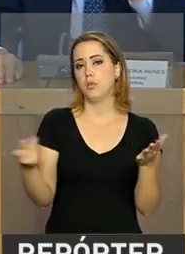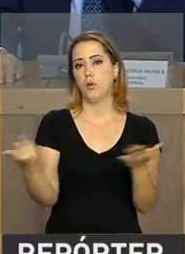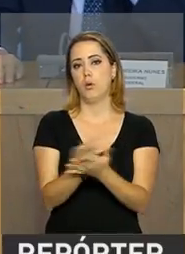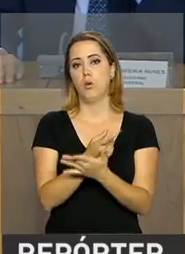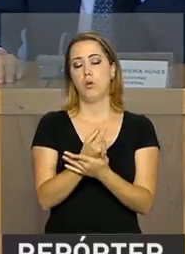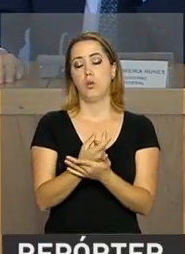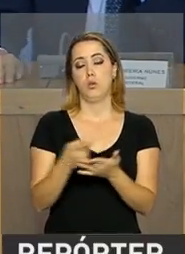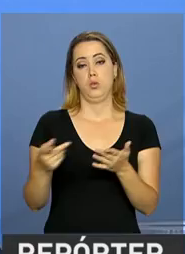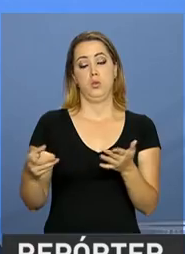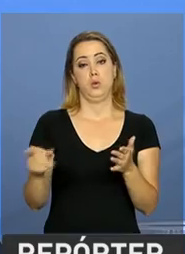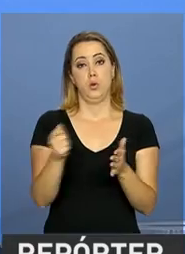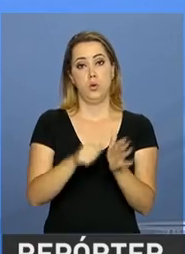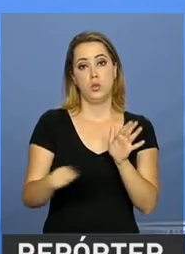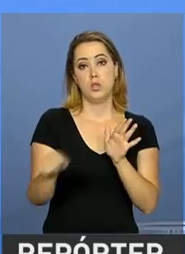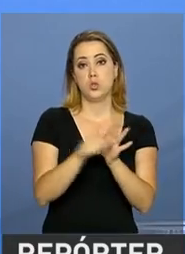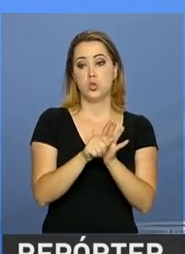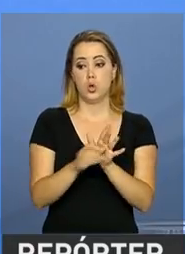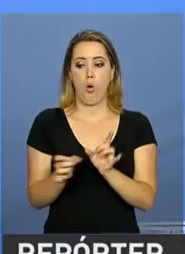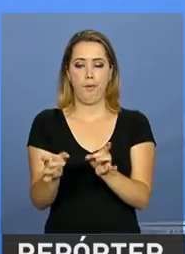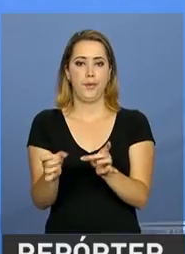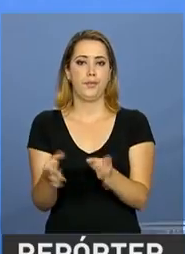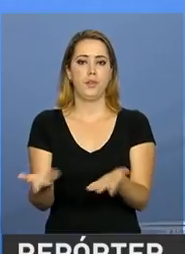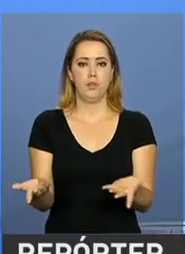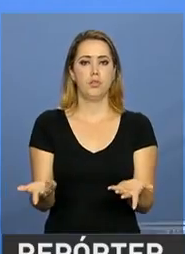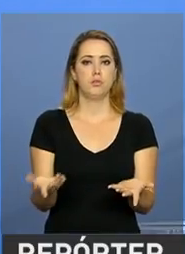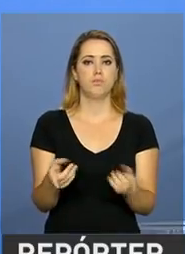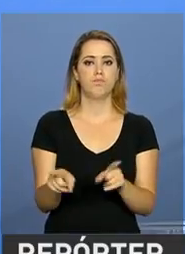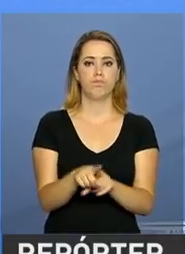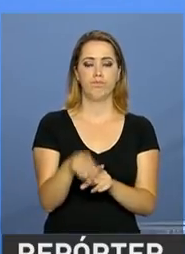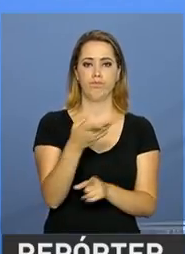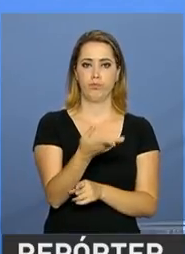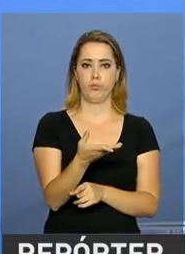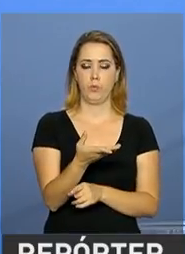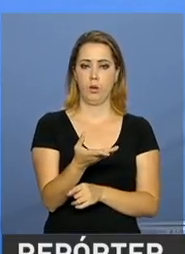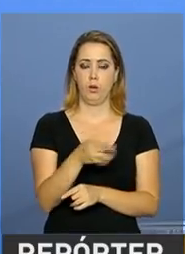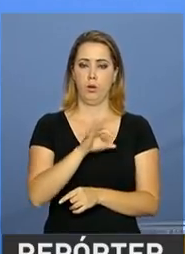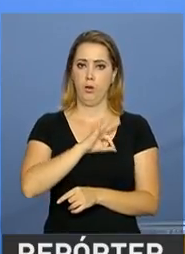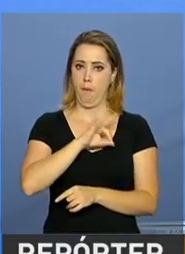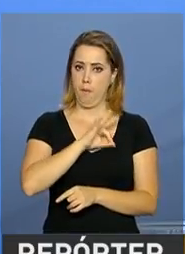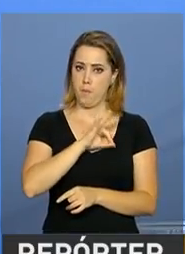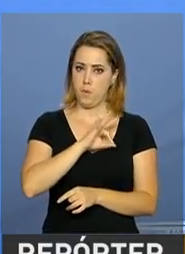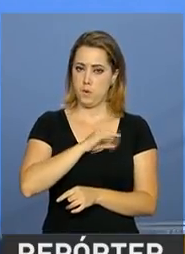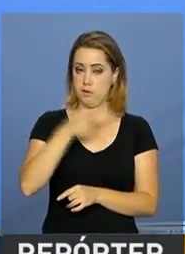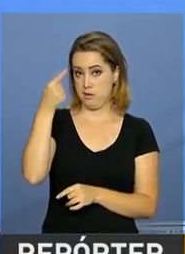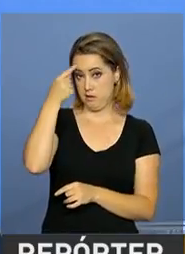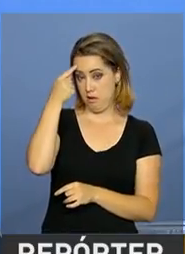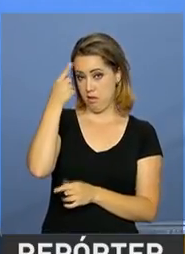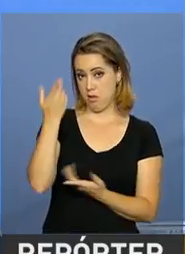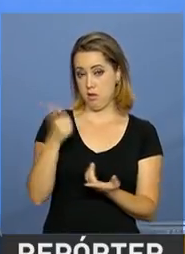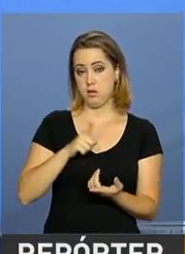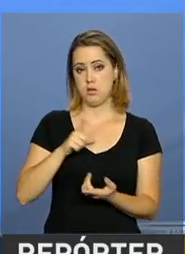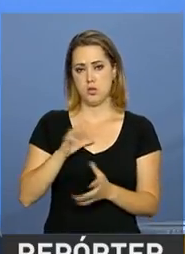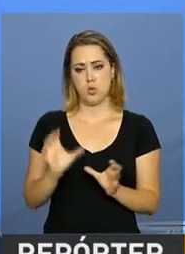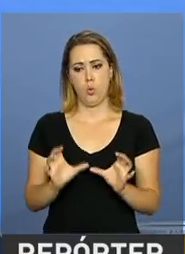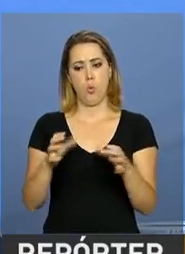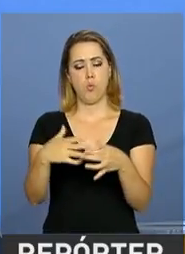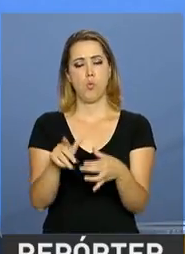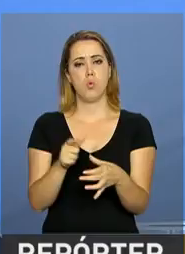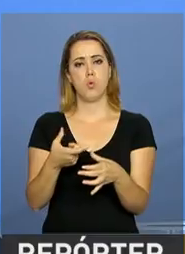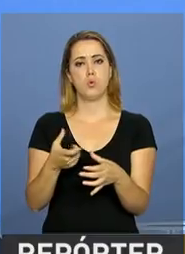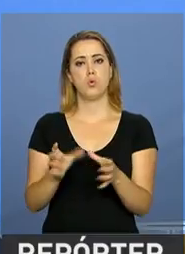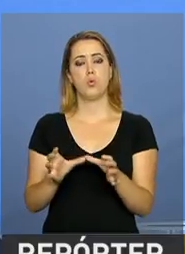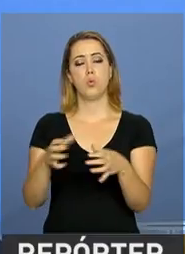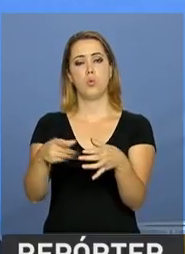Crime Organizado esse núcleo de inteligência policial ele vai contar com agentes da Inteligência da